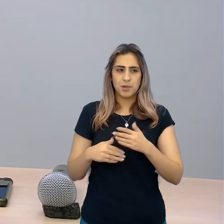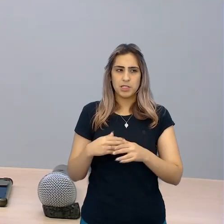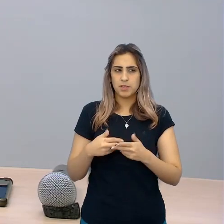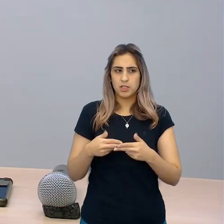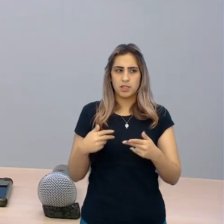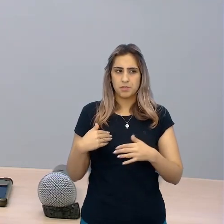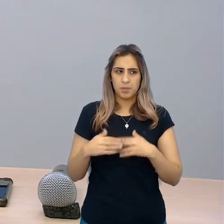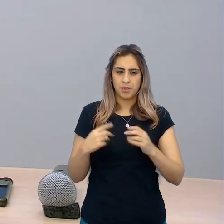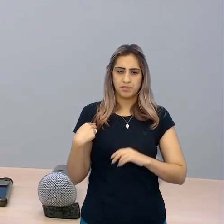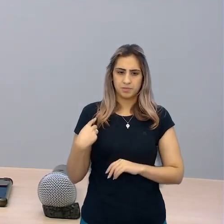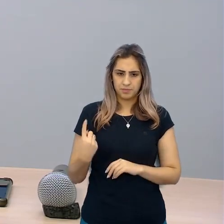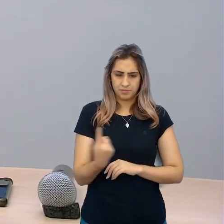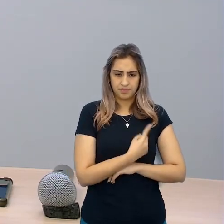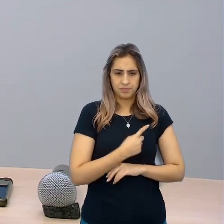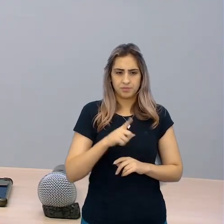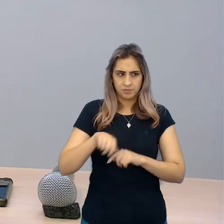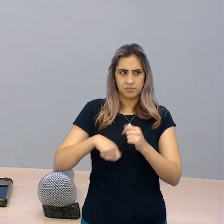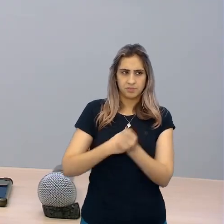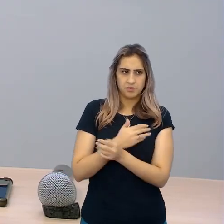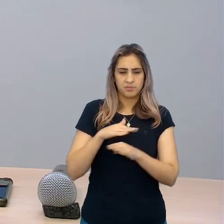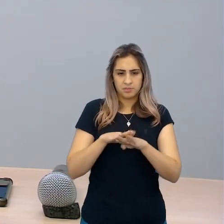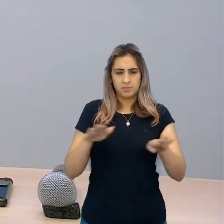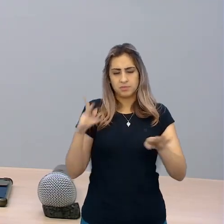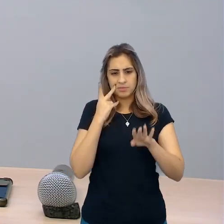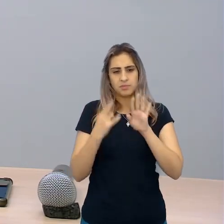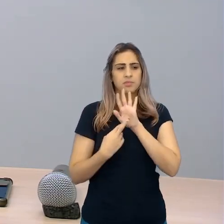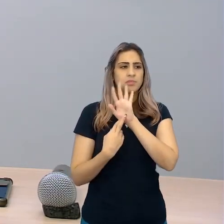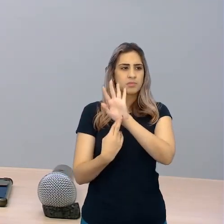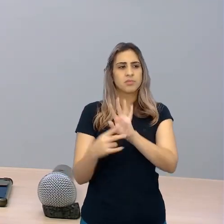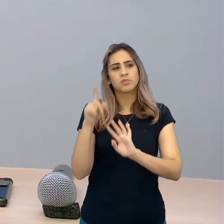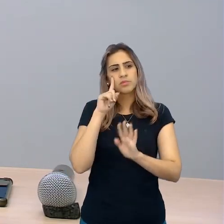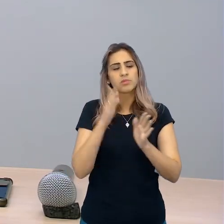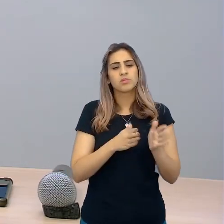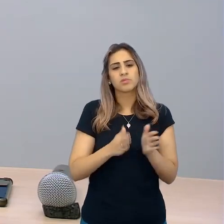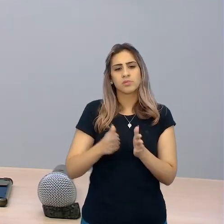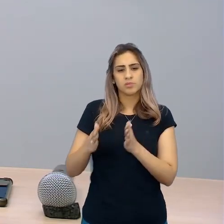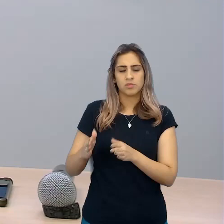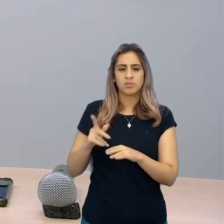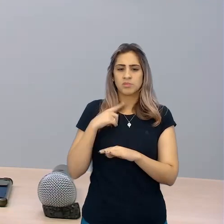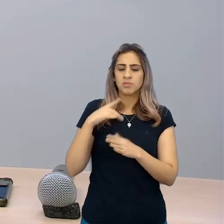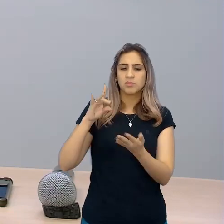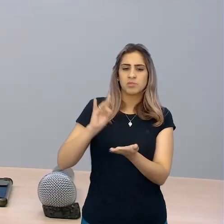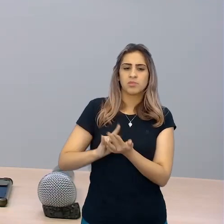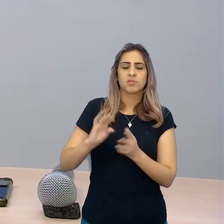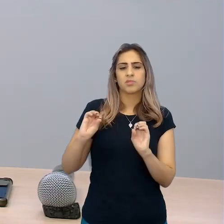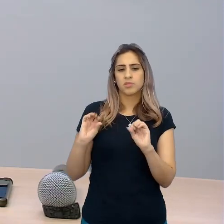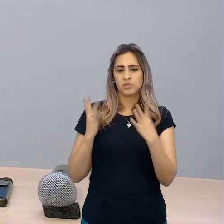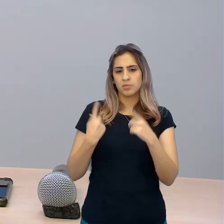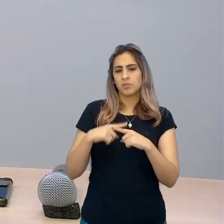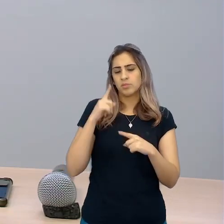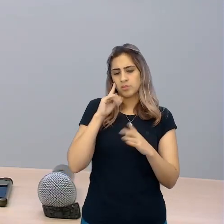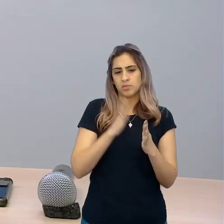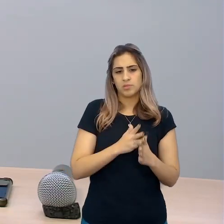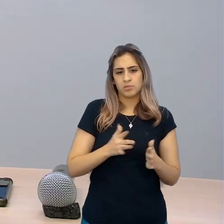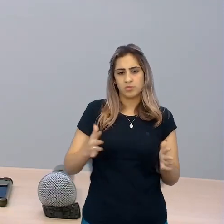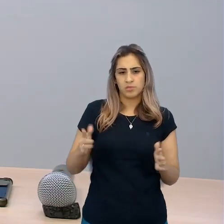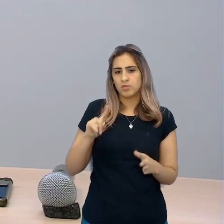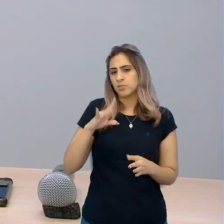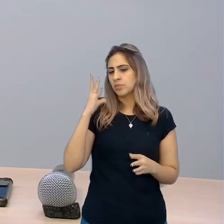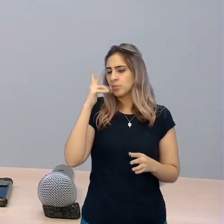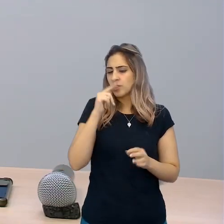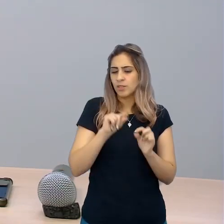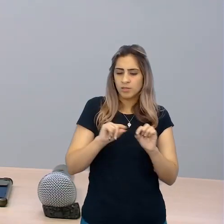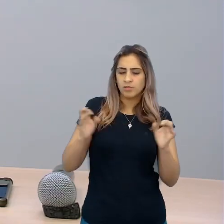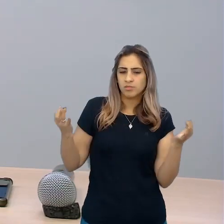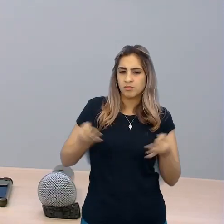tentando criar um modelo em linha reta para representar coisas do dia a dia, que realmente acontecem, porque no dia a dia não é bonitinho,